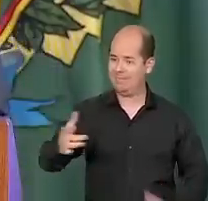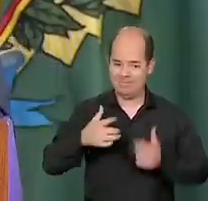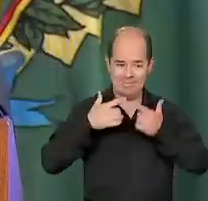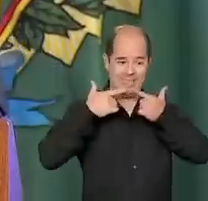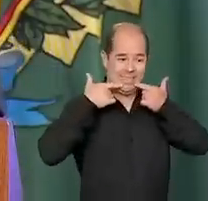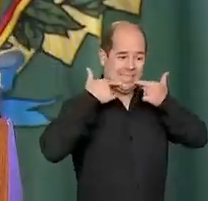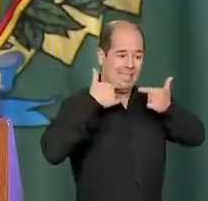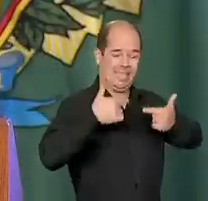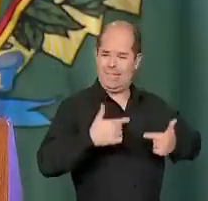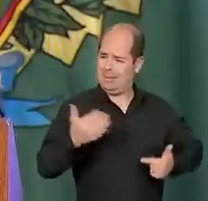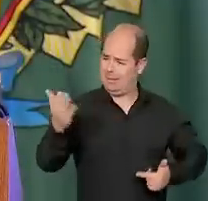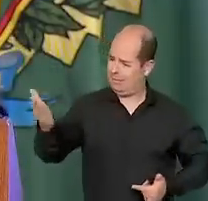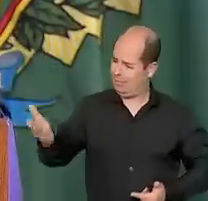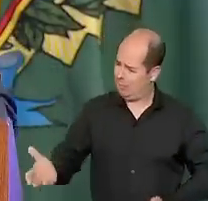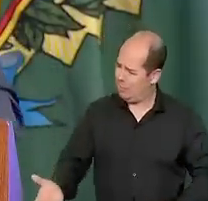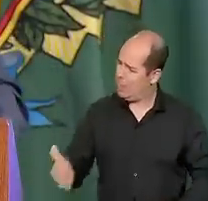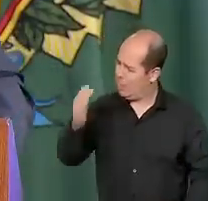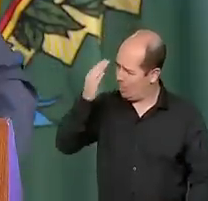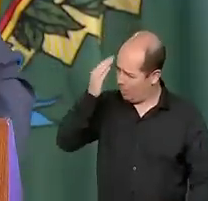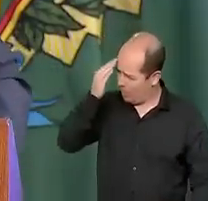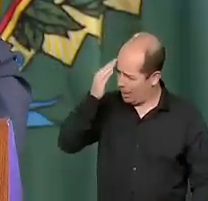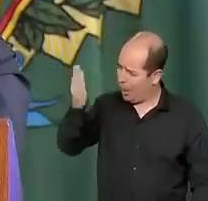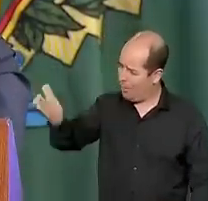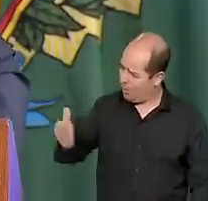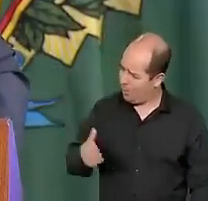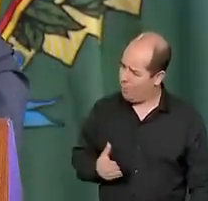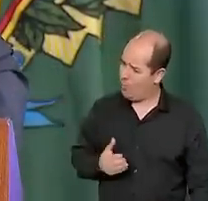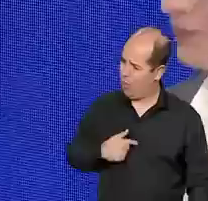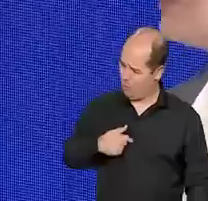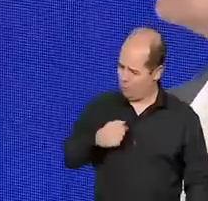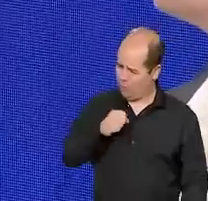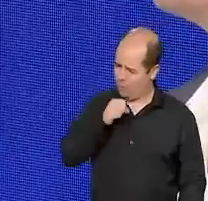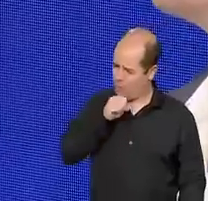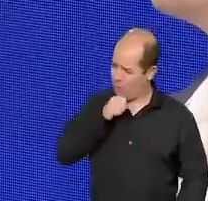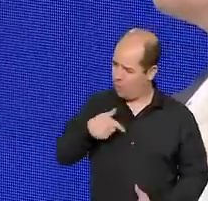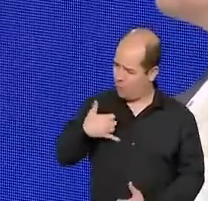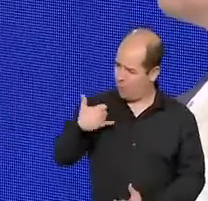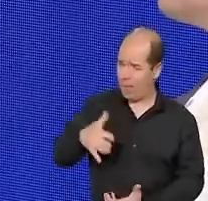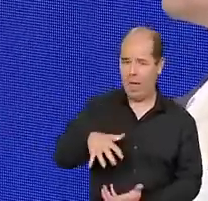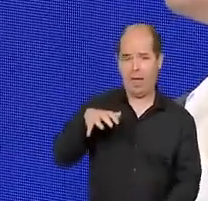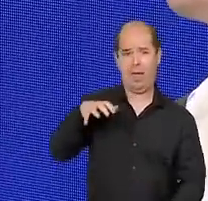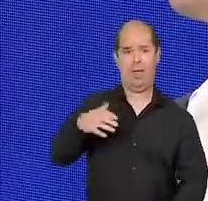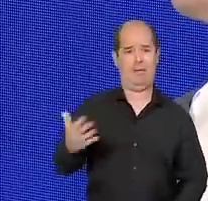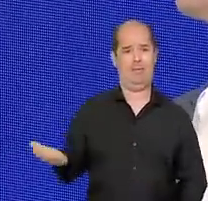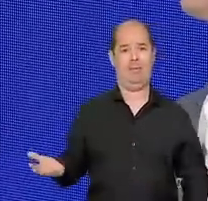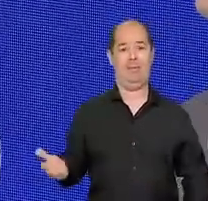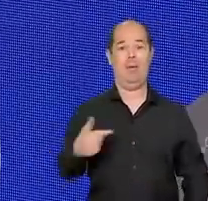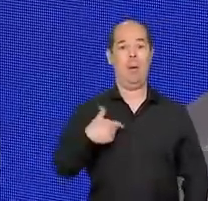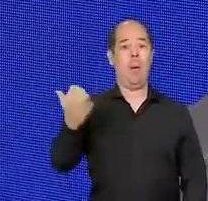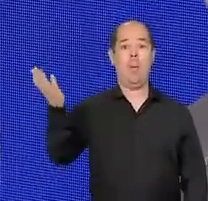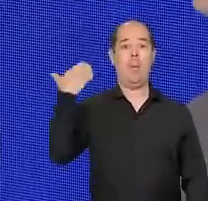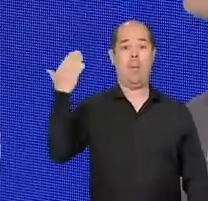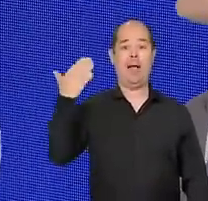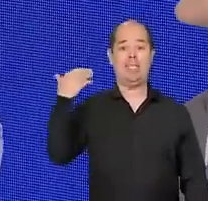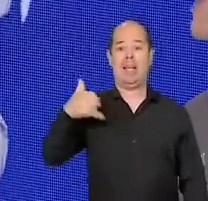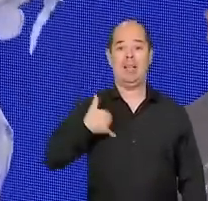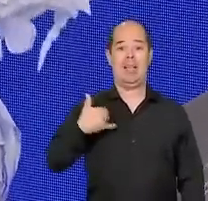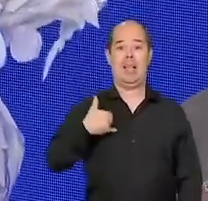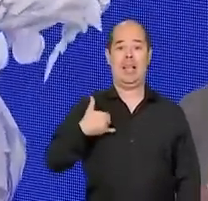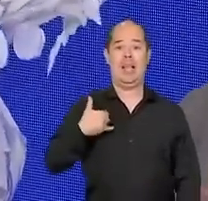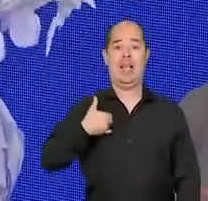velha com 73 anos de idade. Eu, quando tinha 73, era um